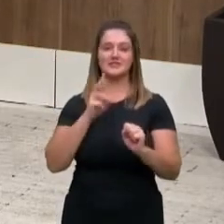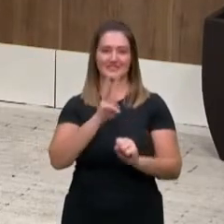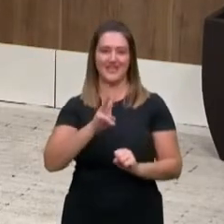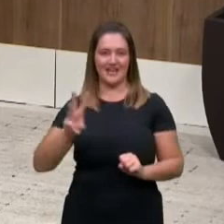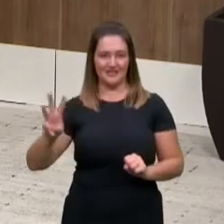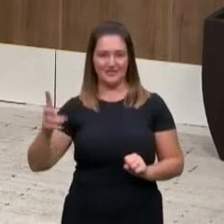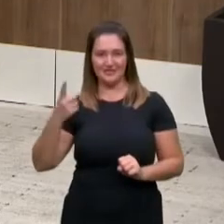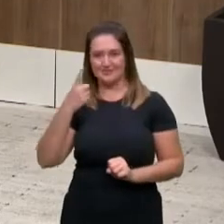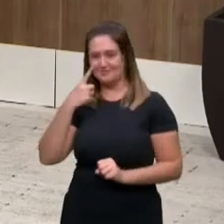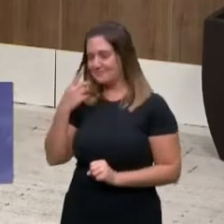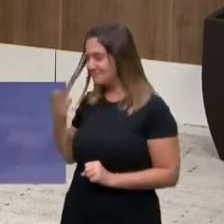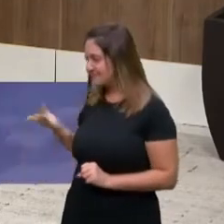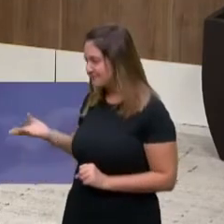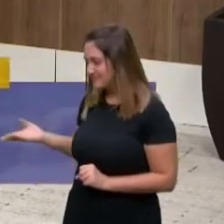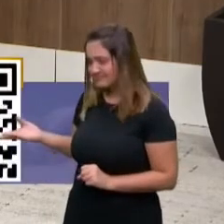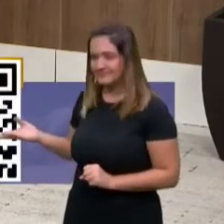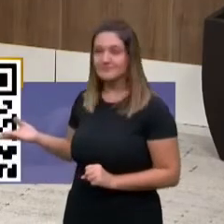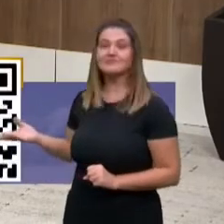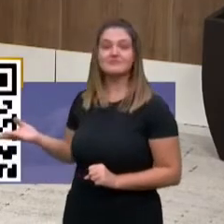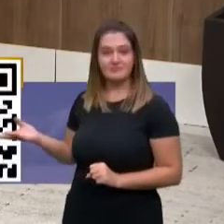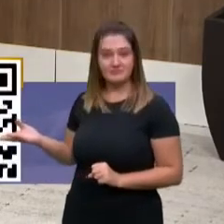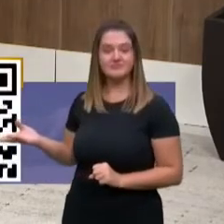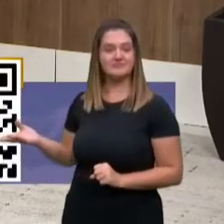desse estudo. É só acessar